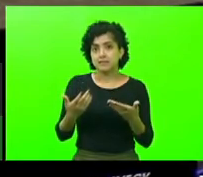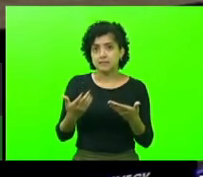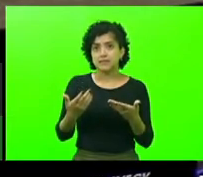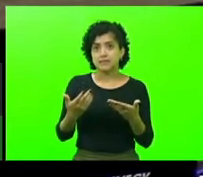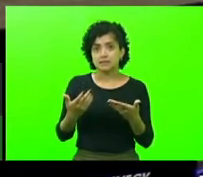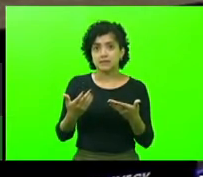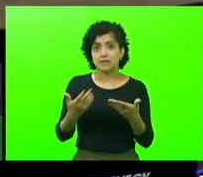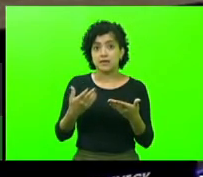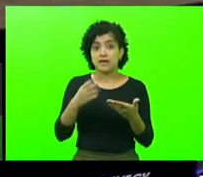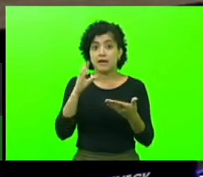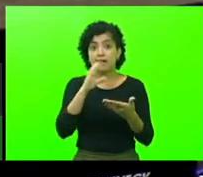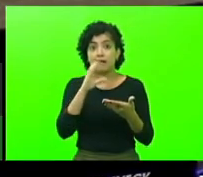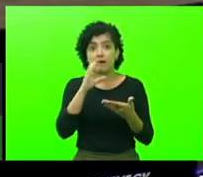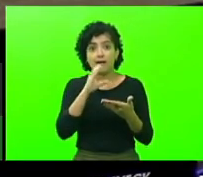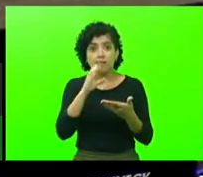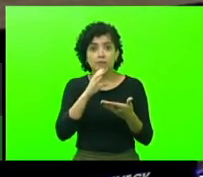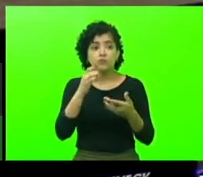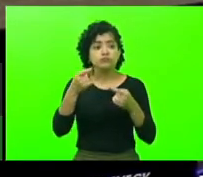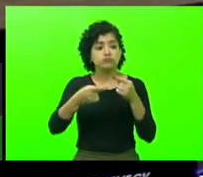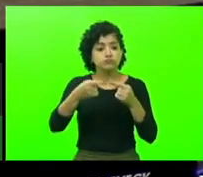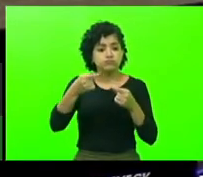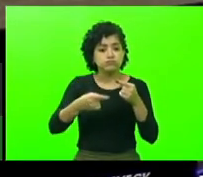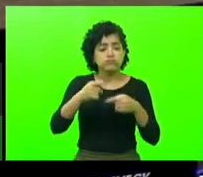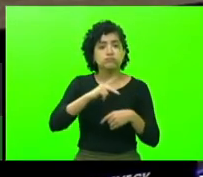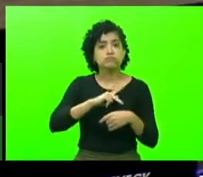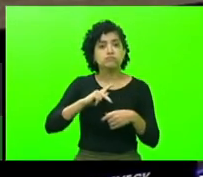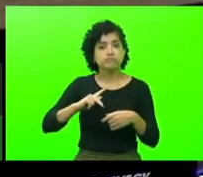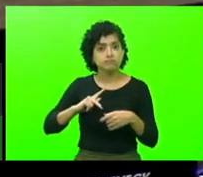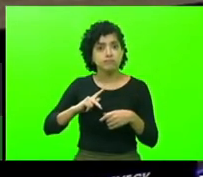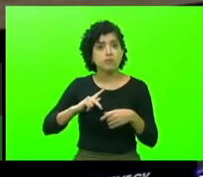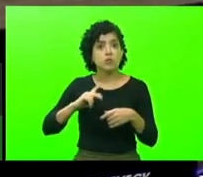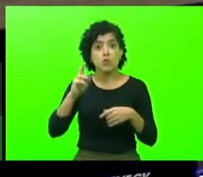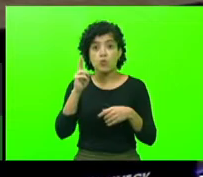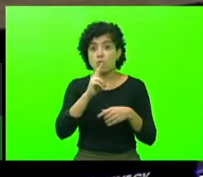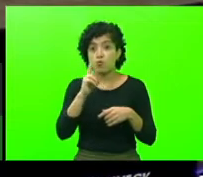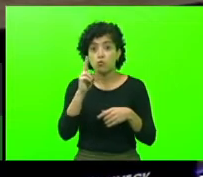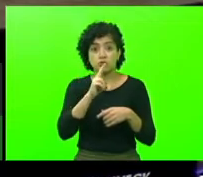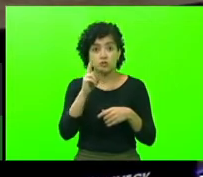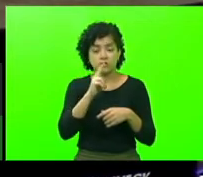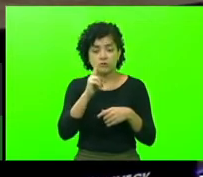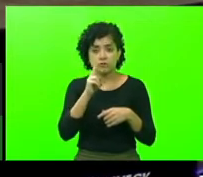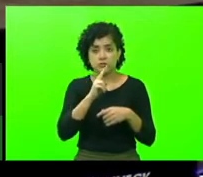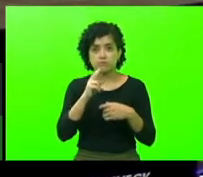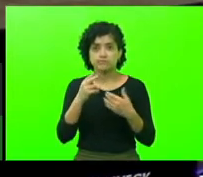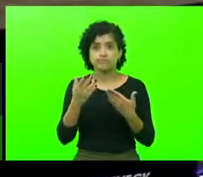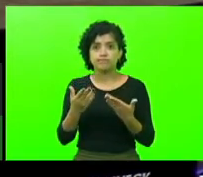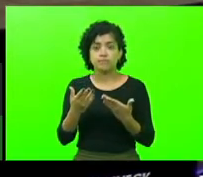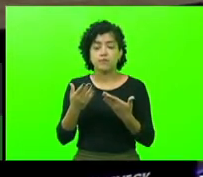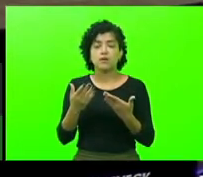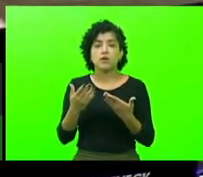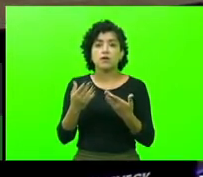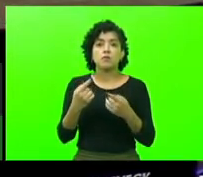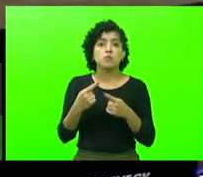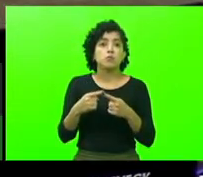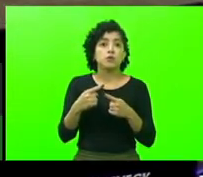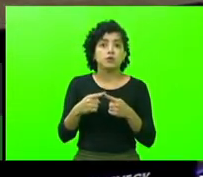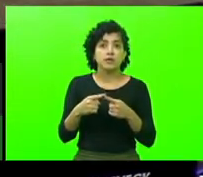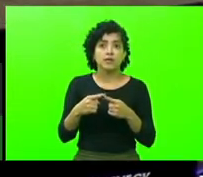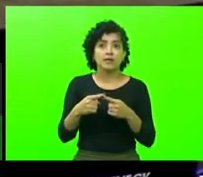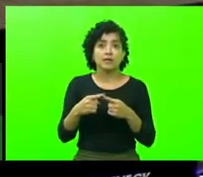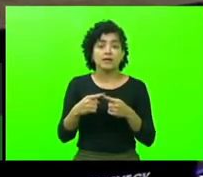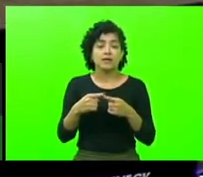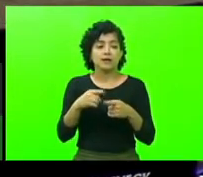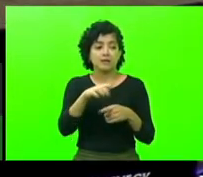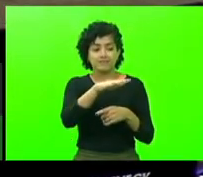medidas e políticas públicas urgentes, porque a situação da